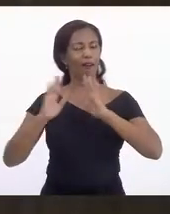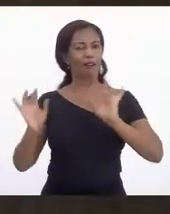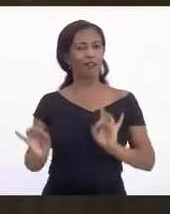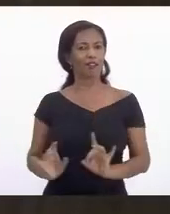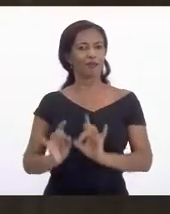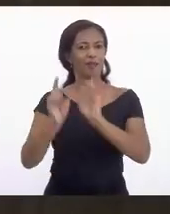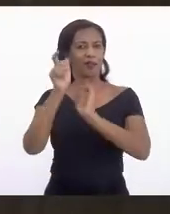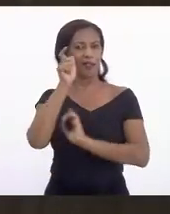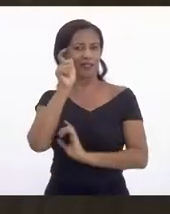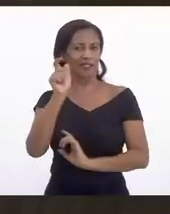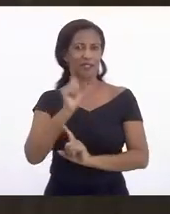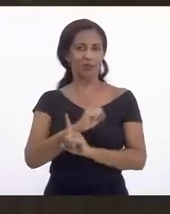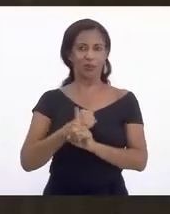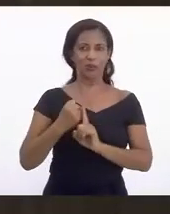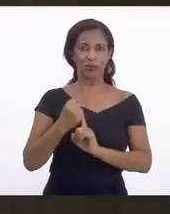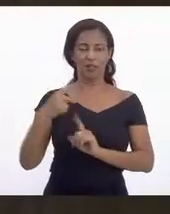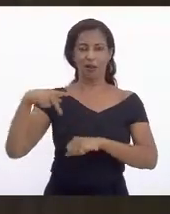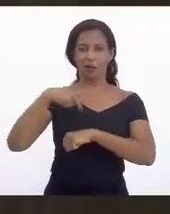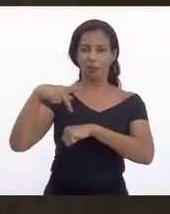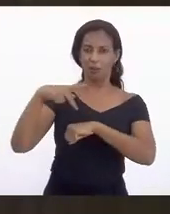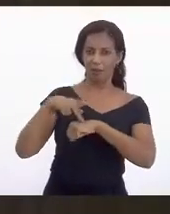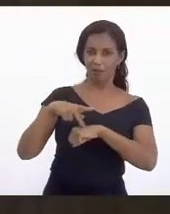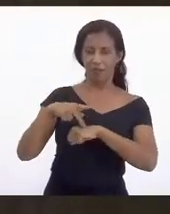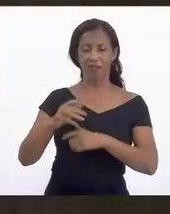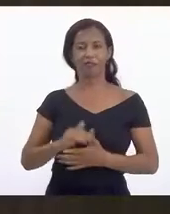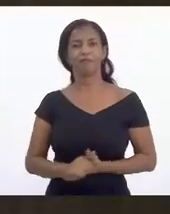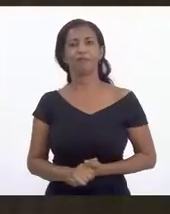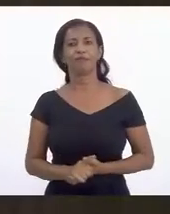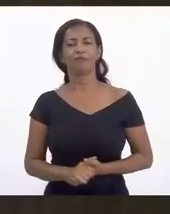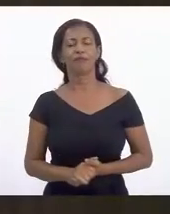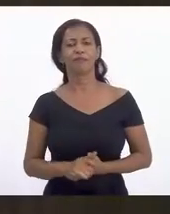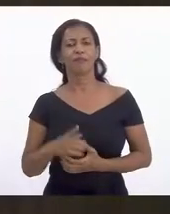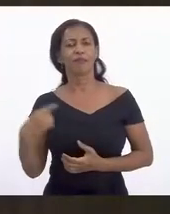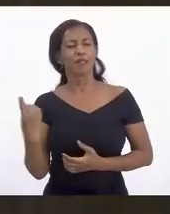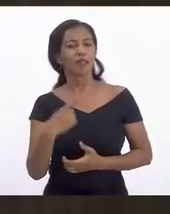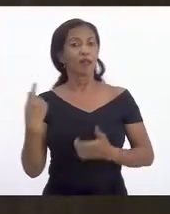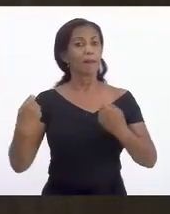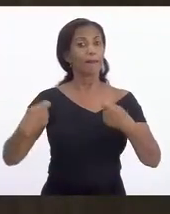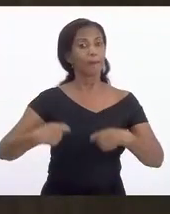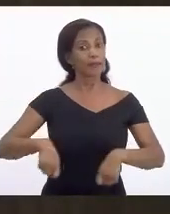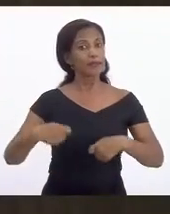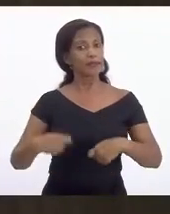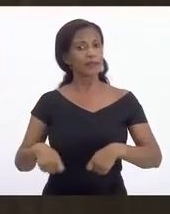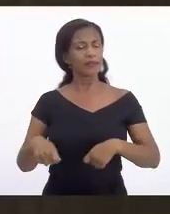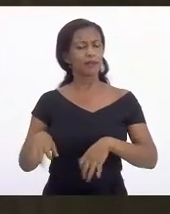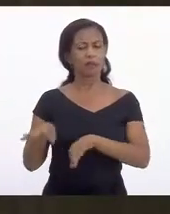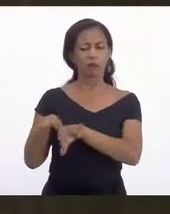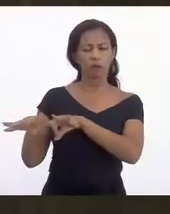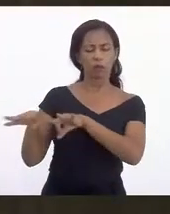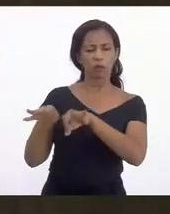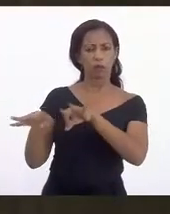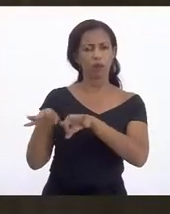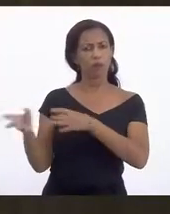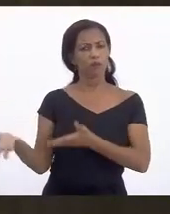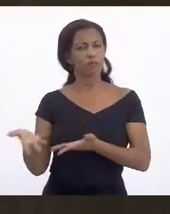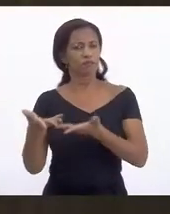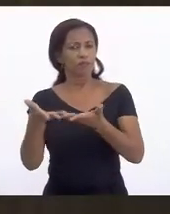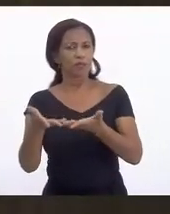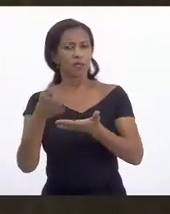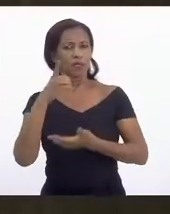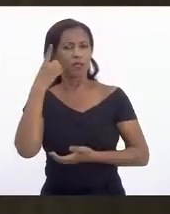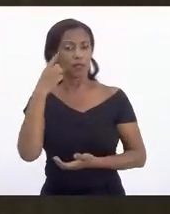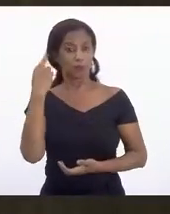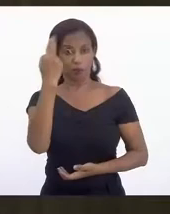especial interesse social no país, né? E que a gente precisa fazer, e o projeto de Vossa Excelência da